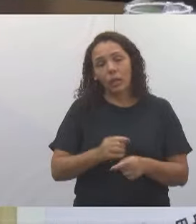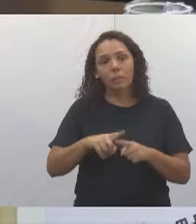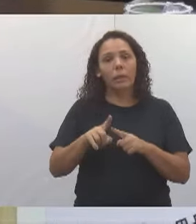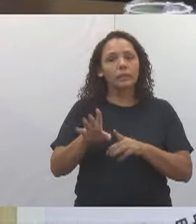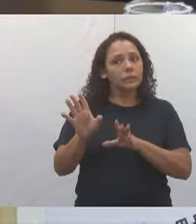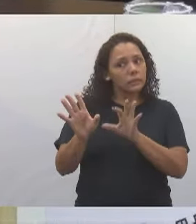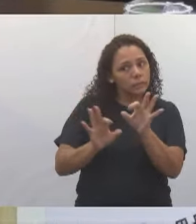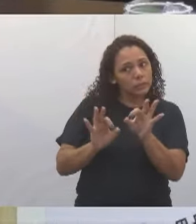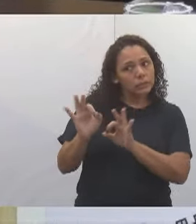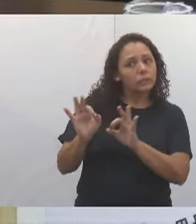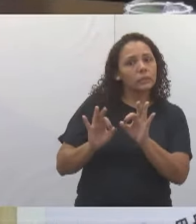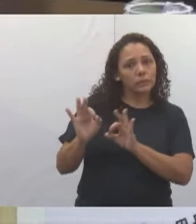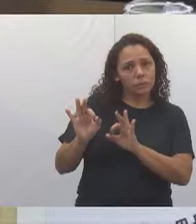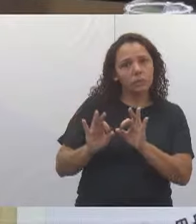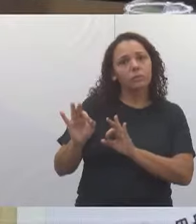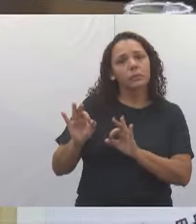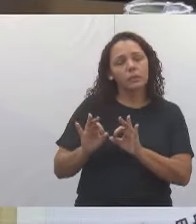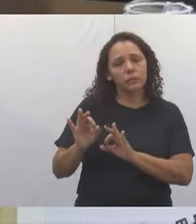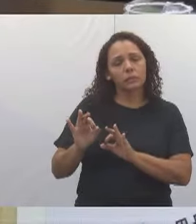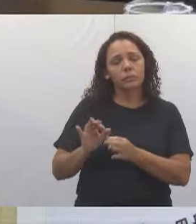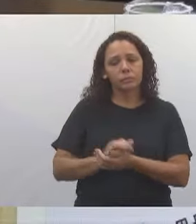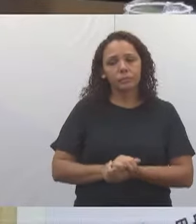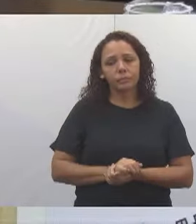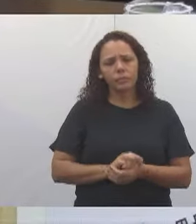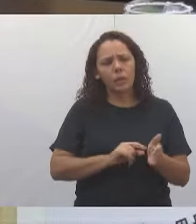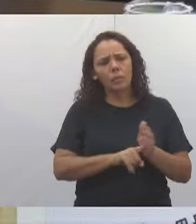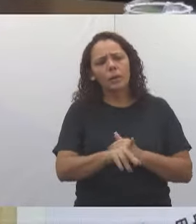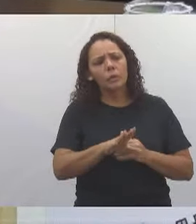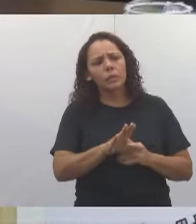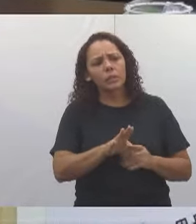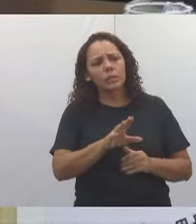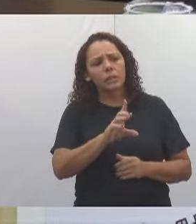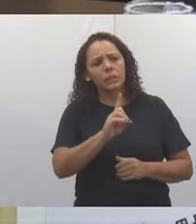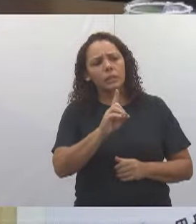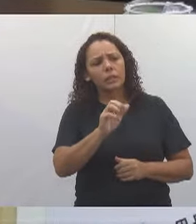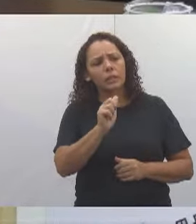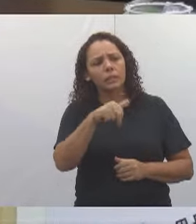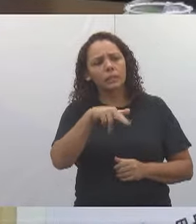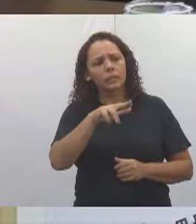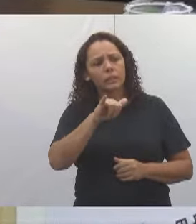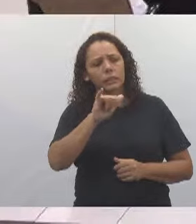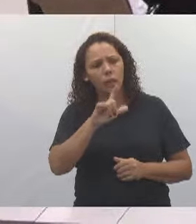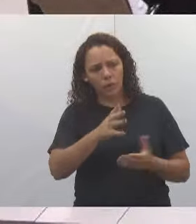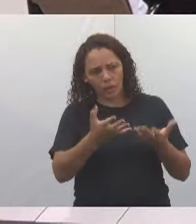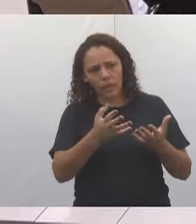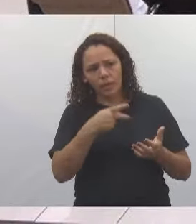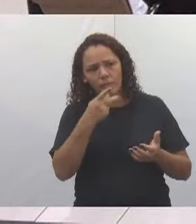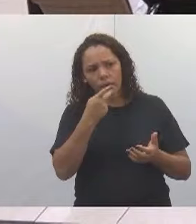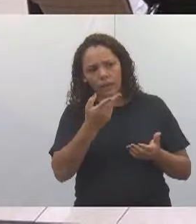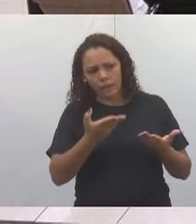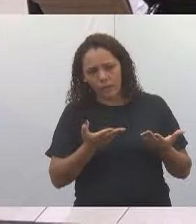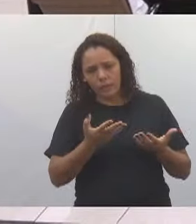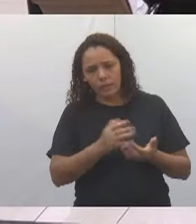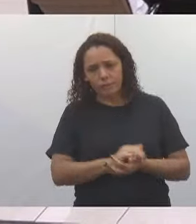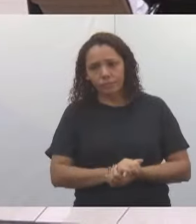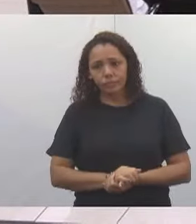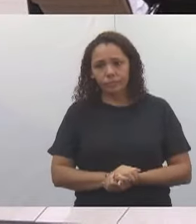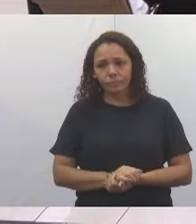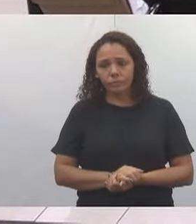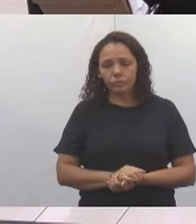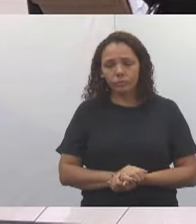que nós temos. Você quer falar alguma coisa, Daniel? Não quer nem reclamar? Não? Que é a fisioterapia dele. Vamos lutar junto,